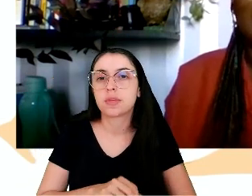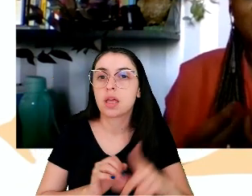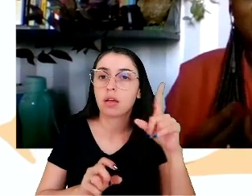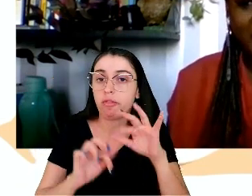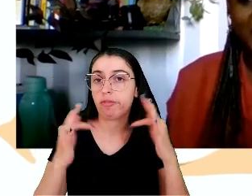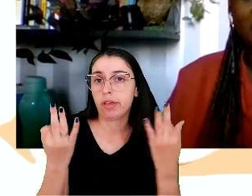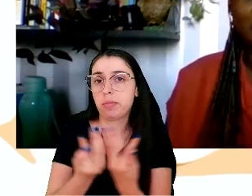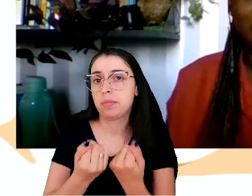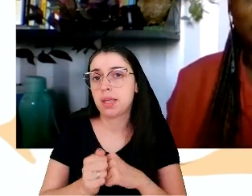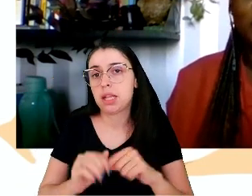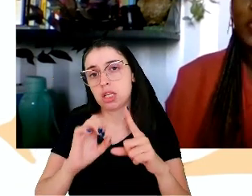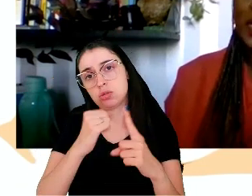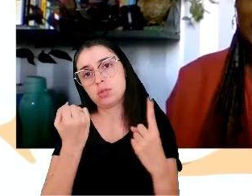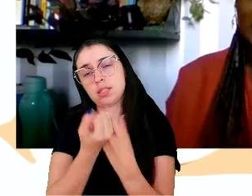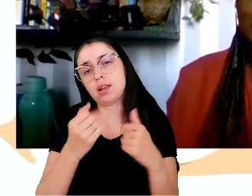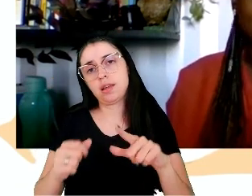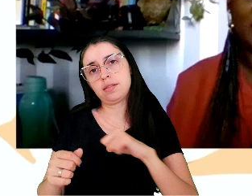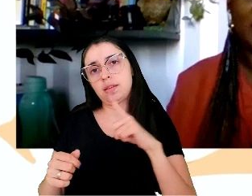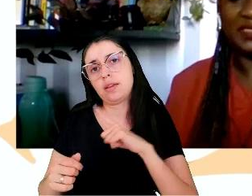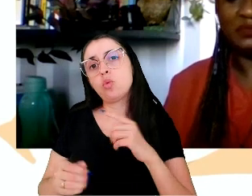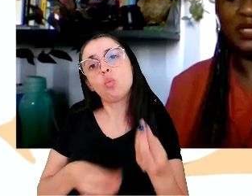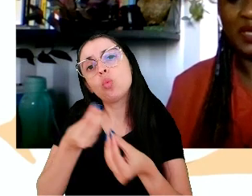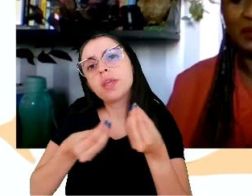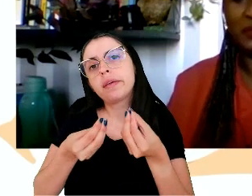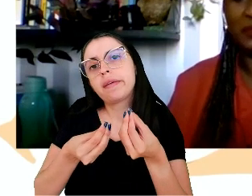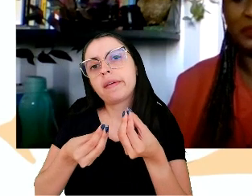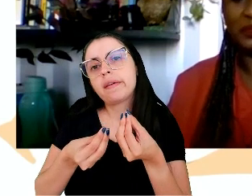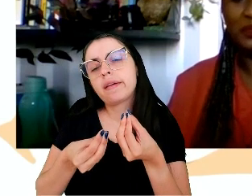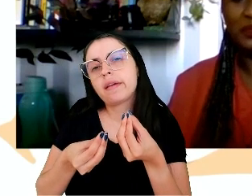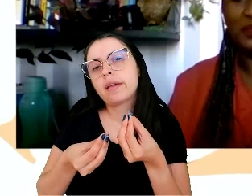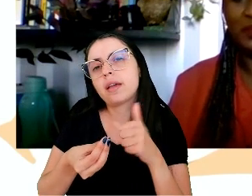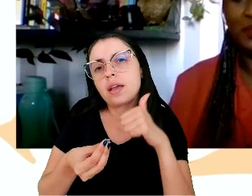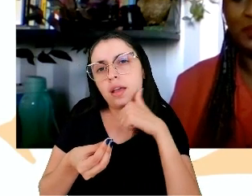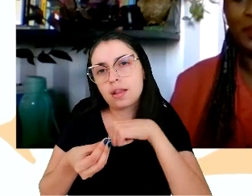e a sociedade têm do que é ser mãe e do que é ser mulher.